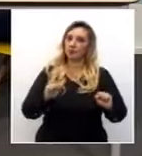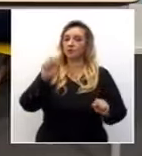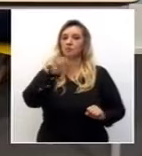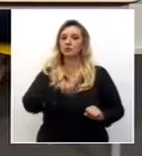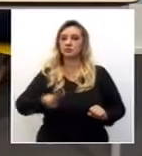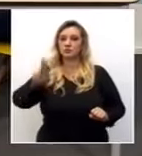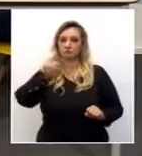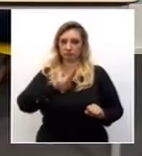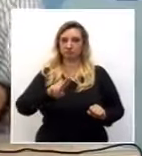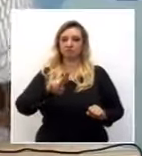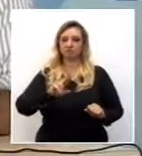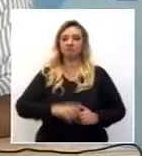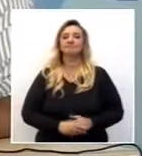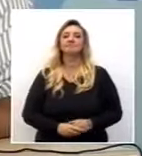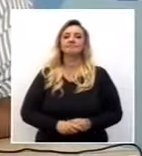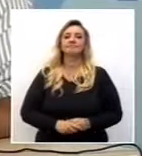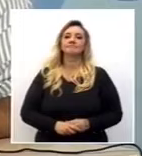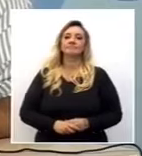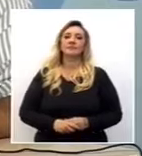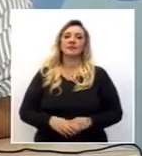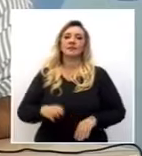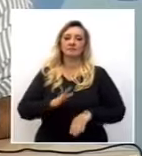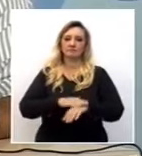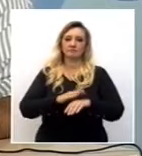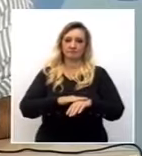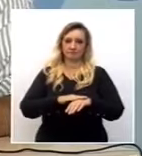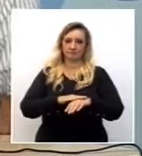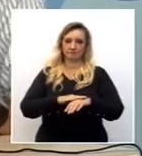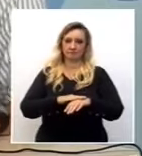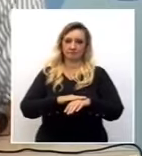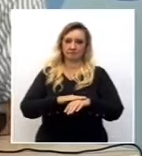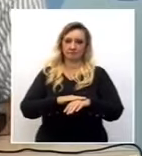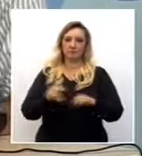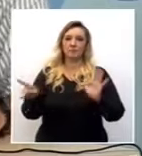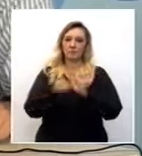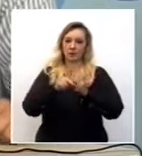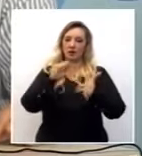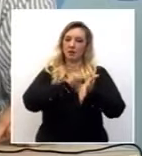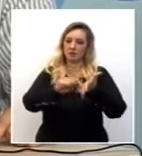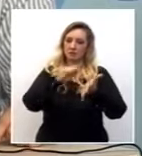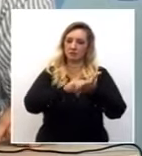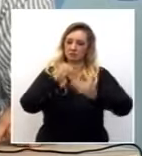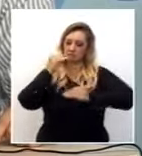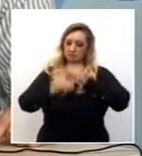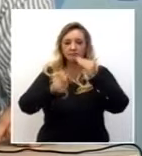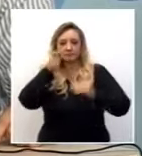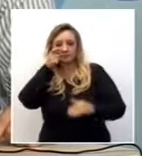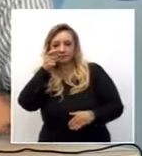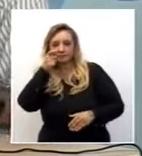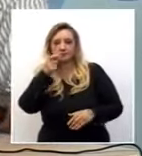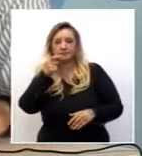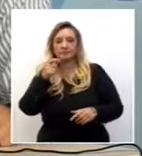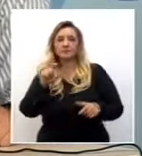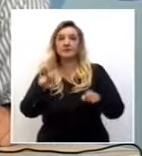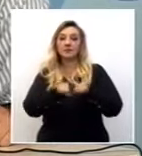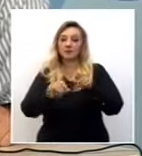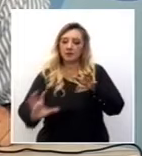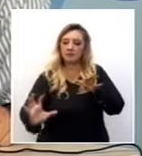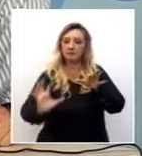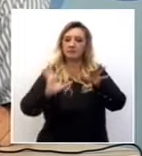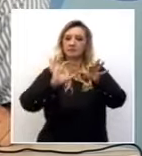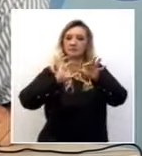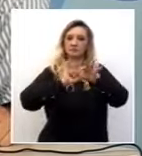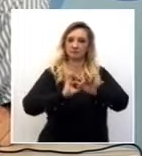utilizar o diário de bordo, fazer as suas próprias anotações para poder estar acompanhando o desenvolvimento e o engajamento dos